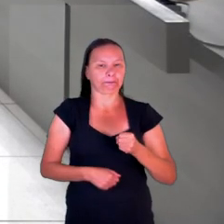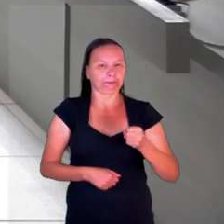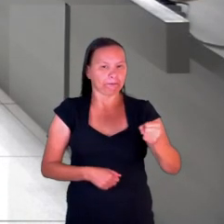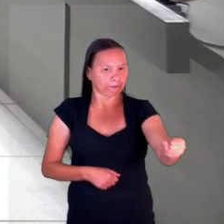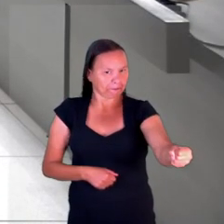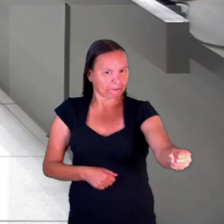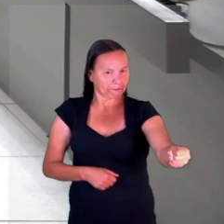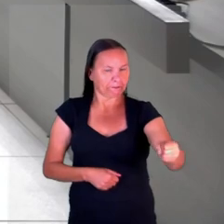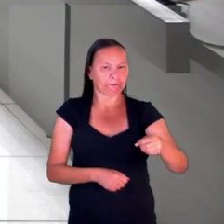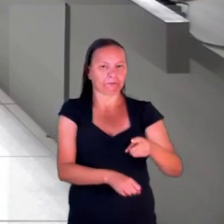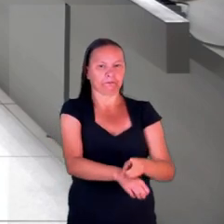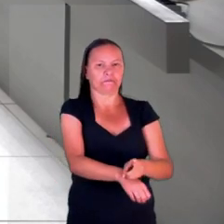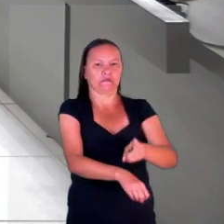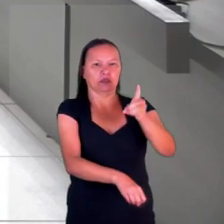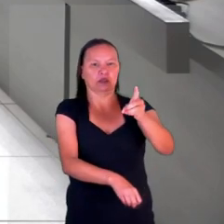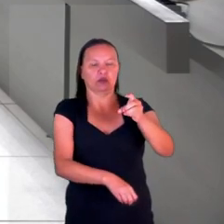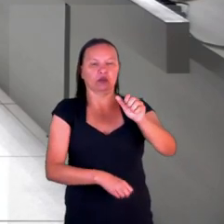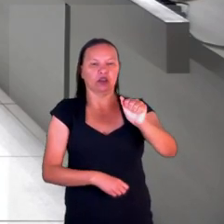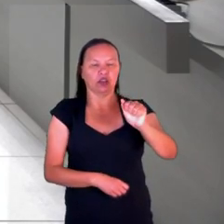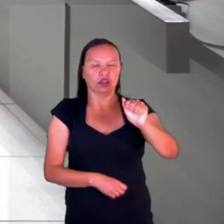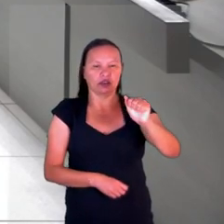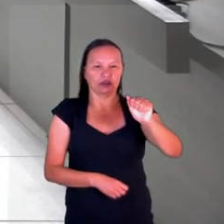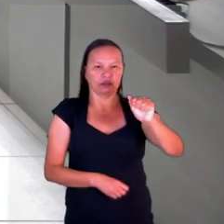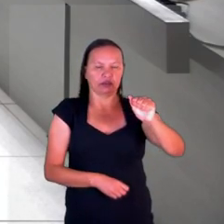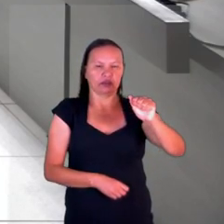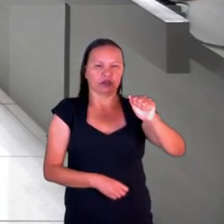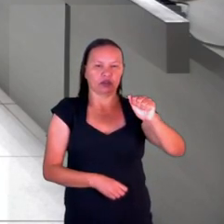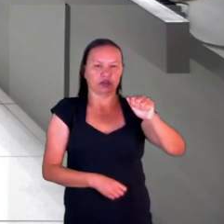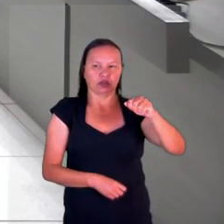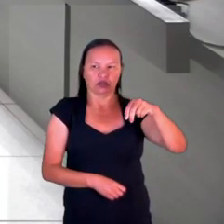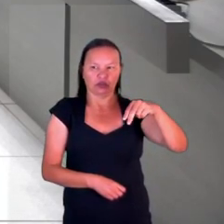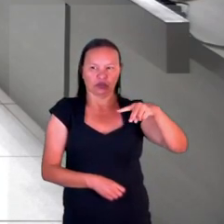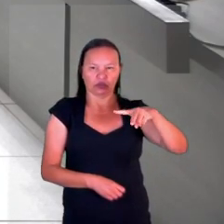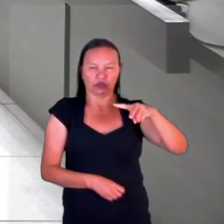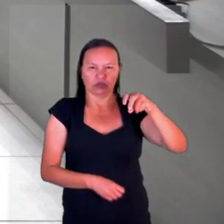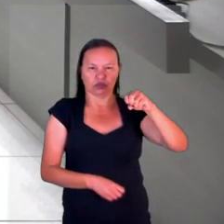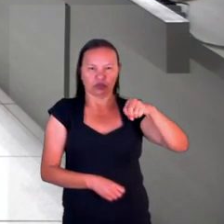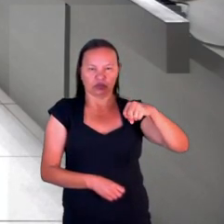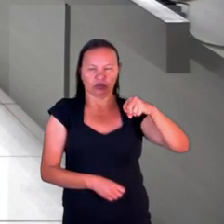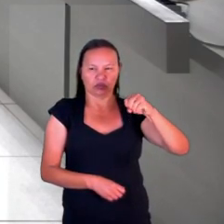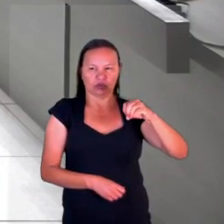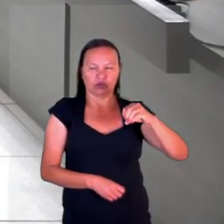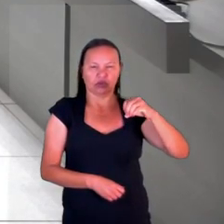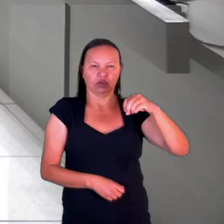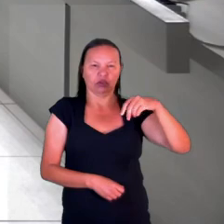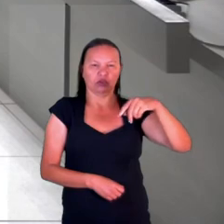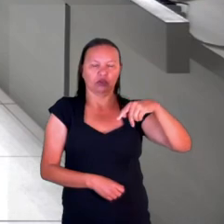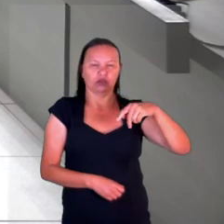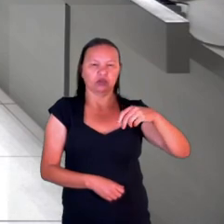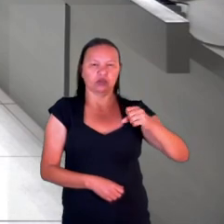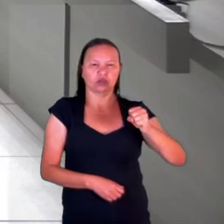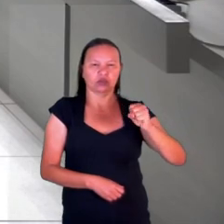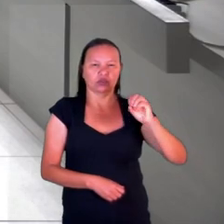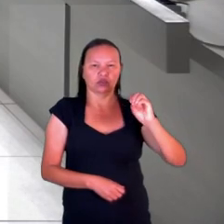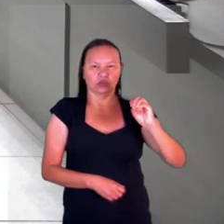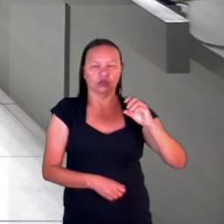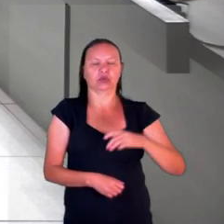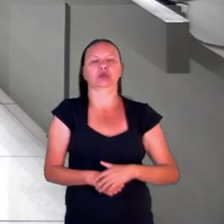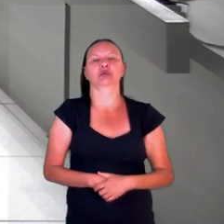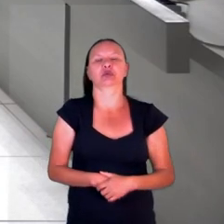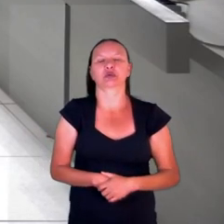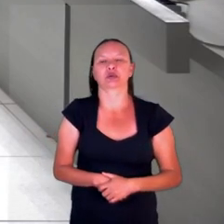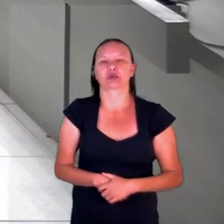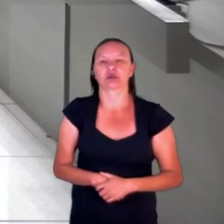dro que é o segundo inscrito a gente vai fazer uma pergunta de no máximo 2 minutos para permitir